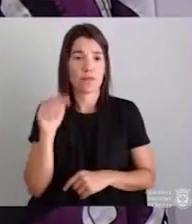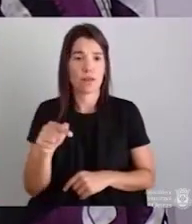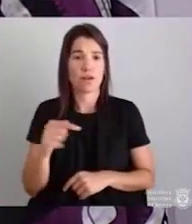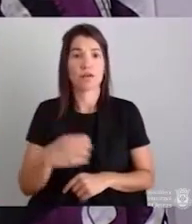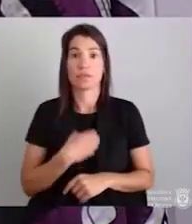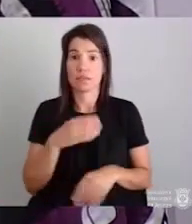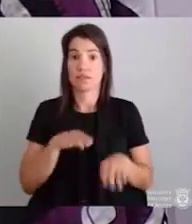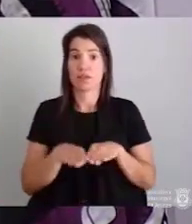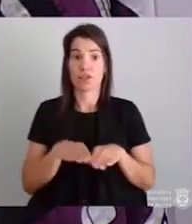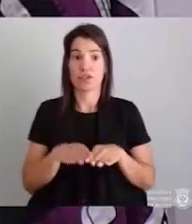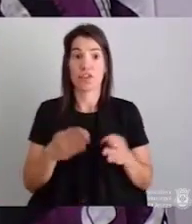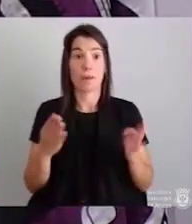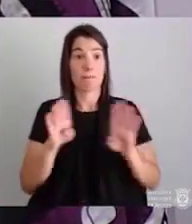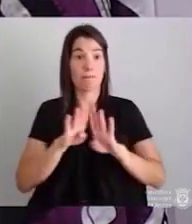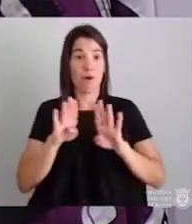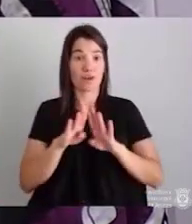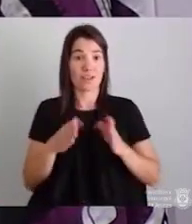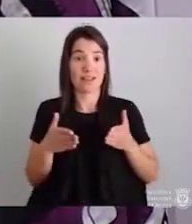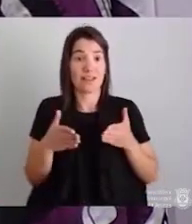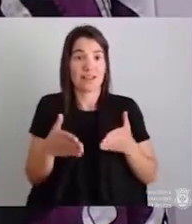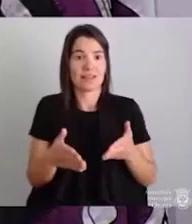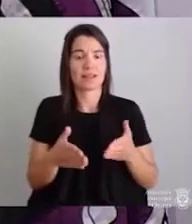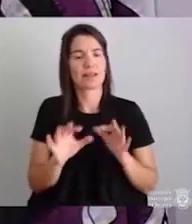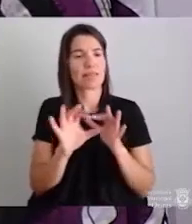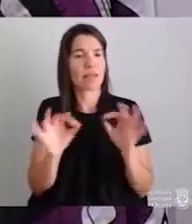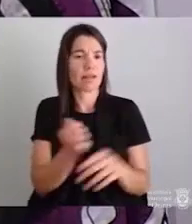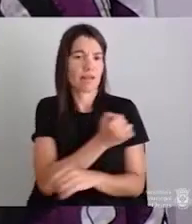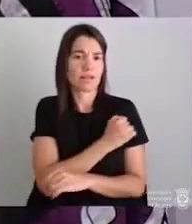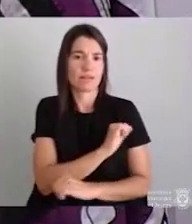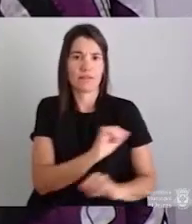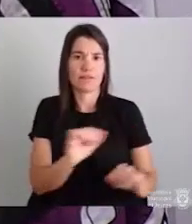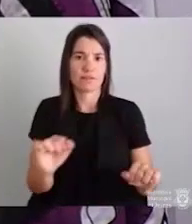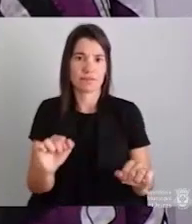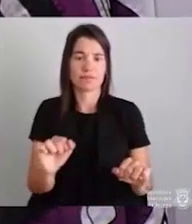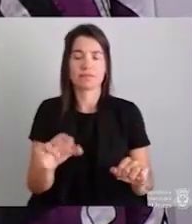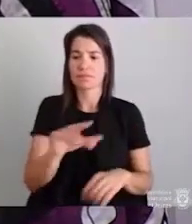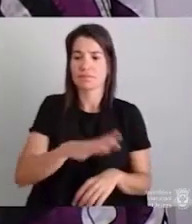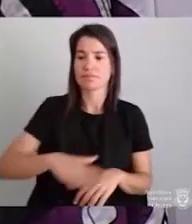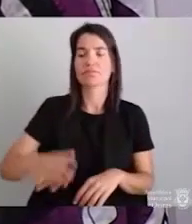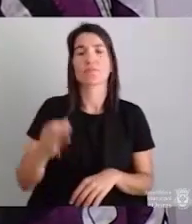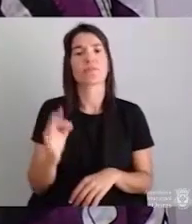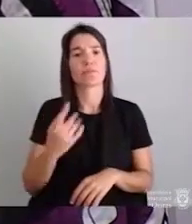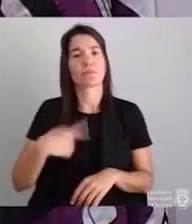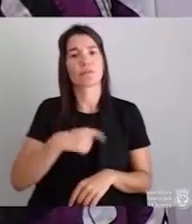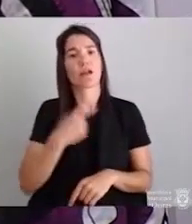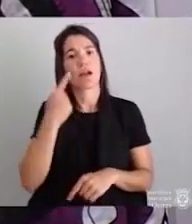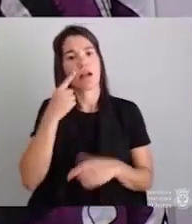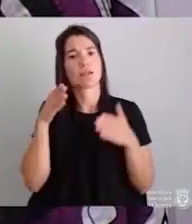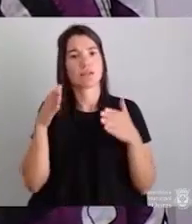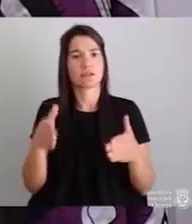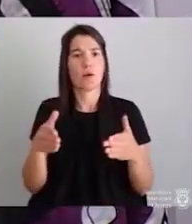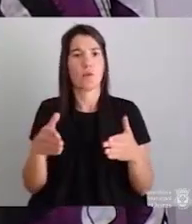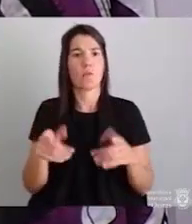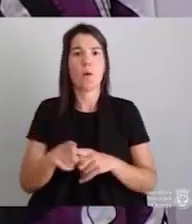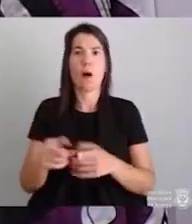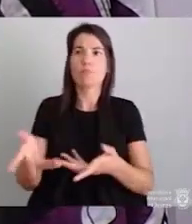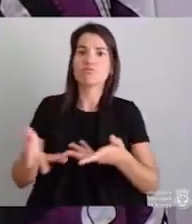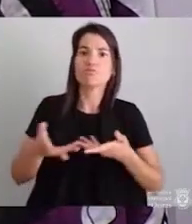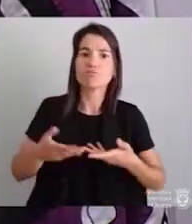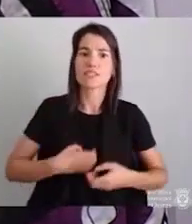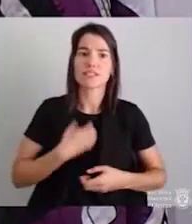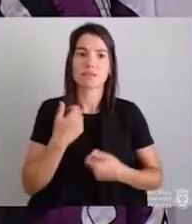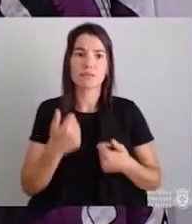alges serão as portas da sua casa um lugar merecedor da nossa atenção que seja acolhedor inclusivo